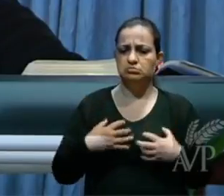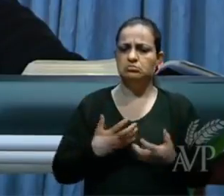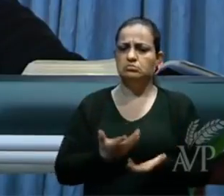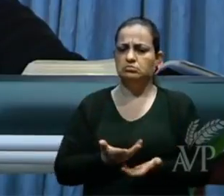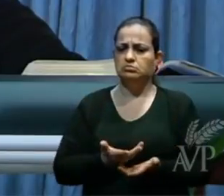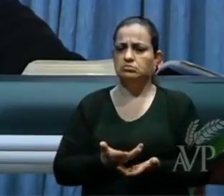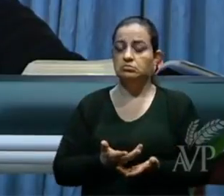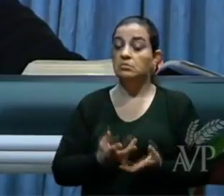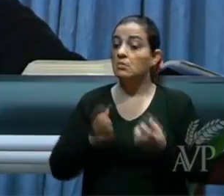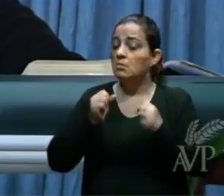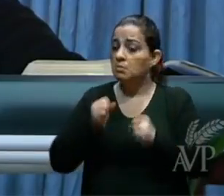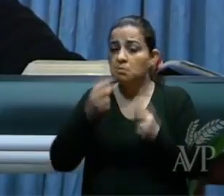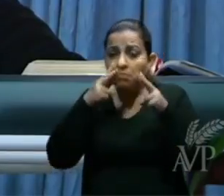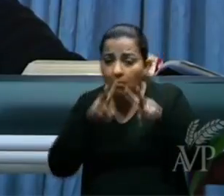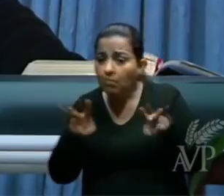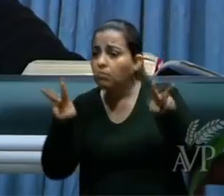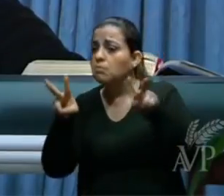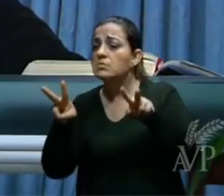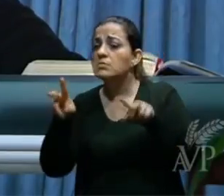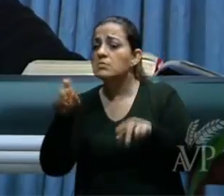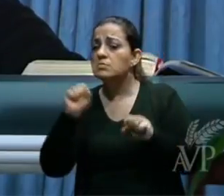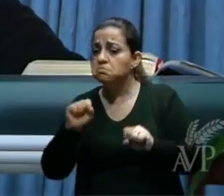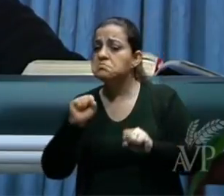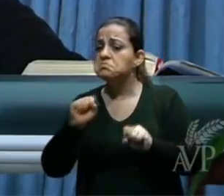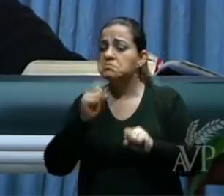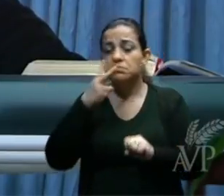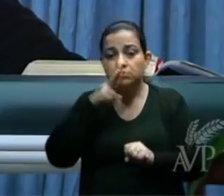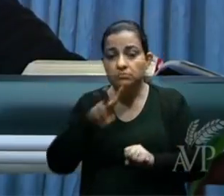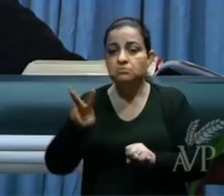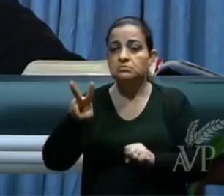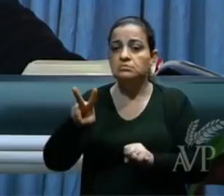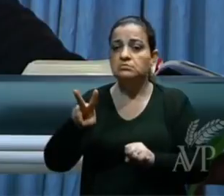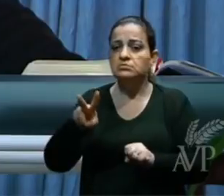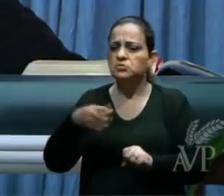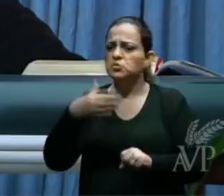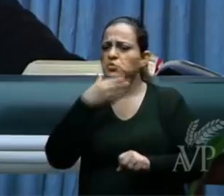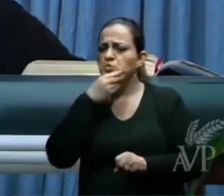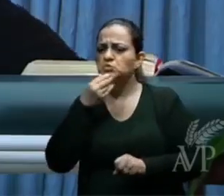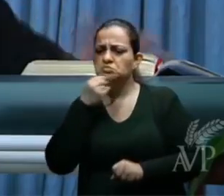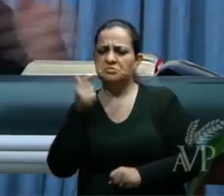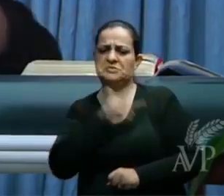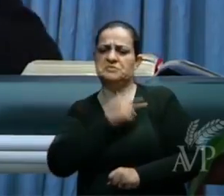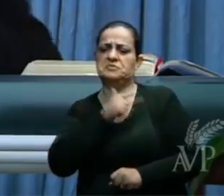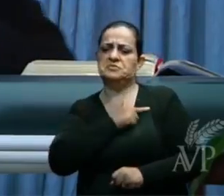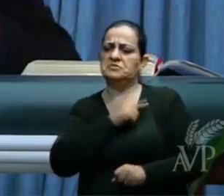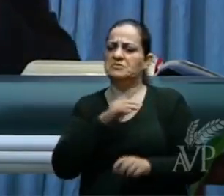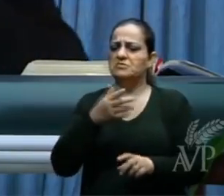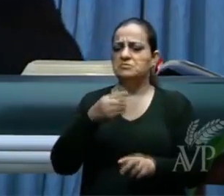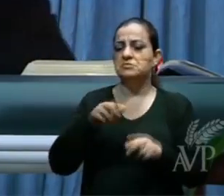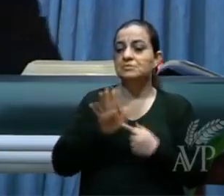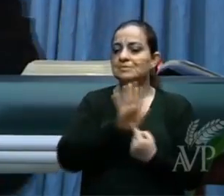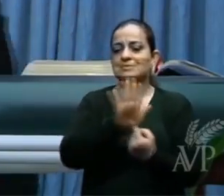pode ver que o velho perna torta no esporte mas o jorge